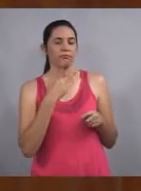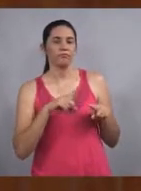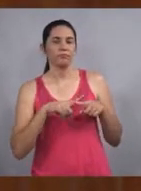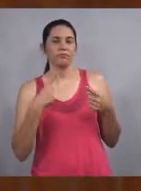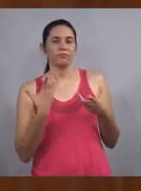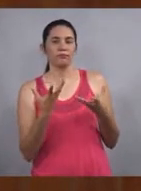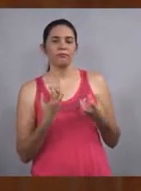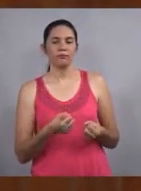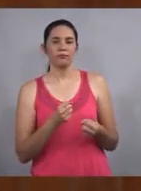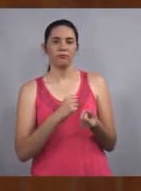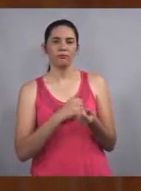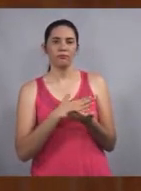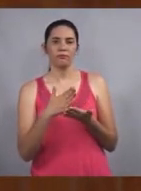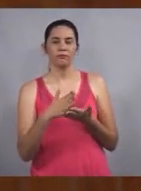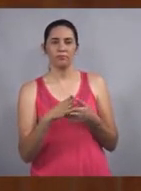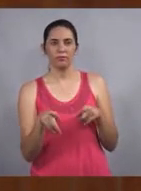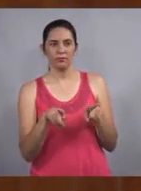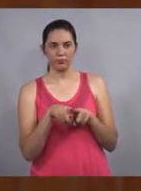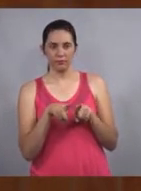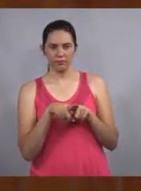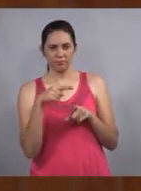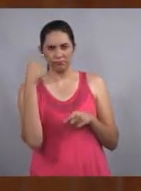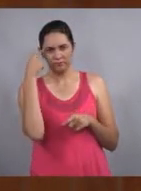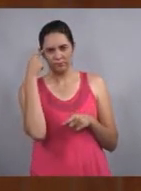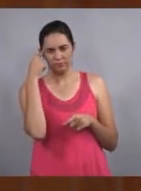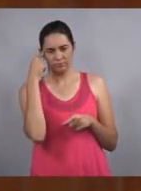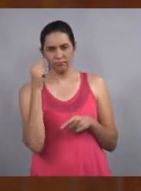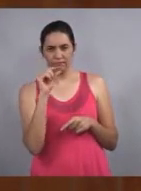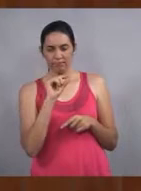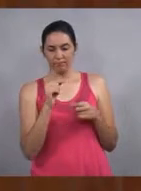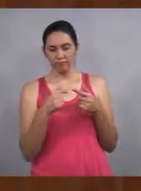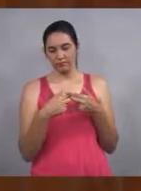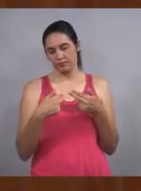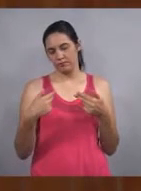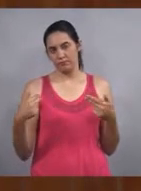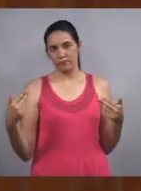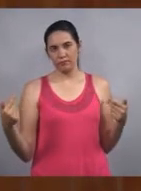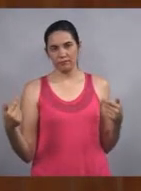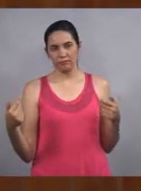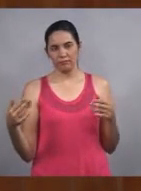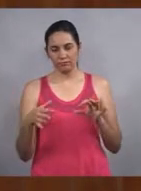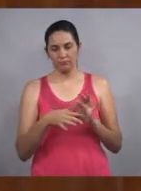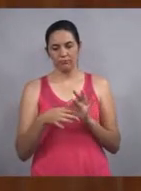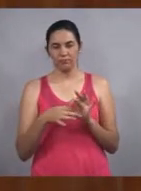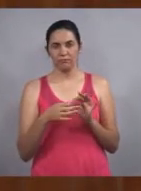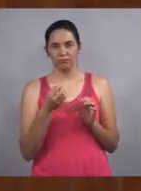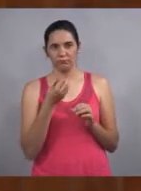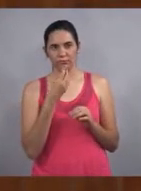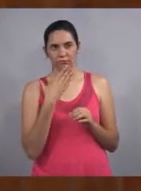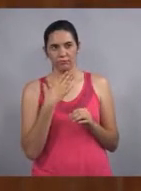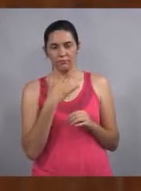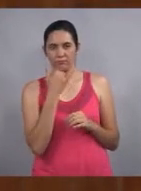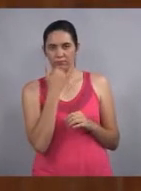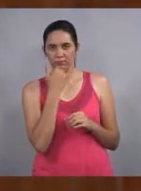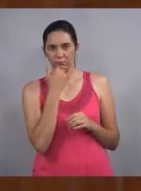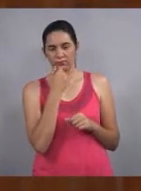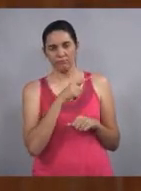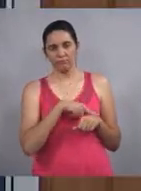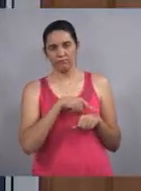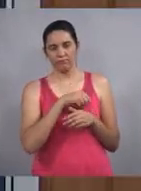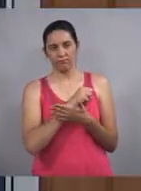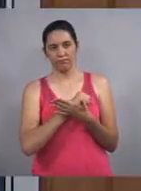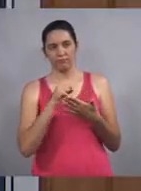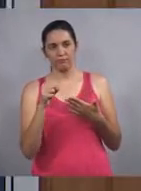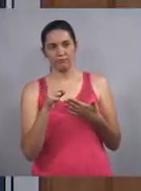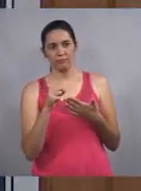começar também a pensar em pequenas coisas que o conjunto se torna num bom produto. Perdão pelo tempo que lhe tomei. Obrigado aí